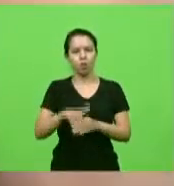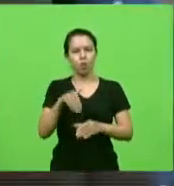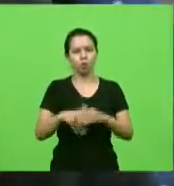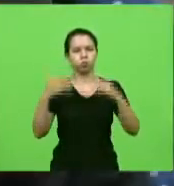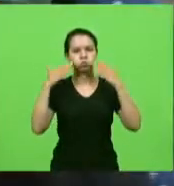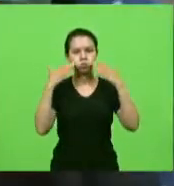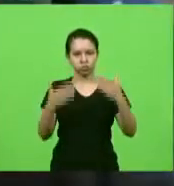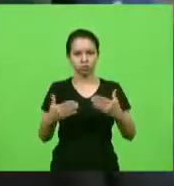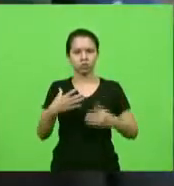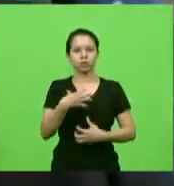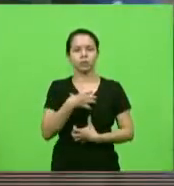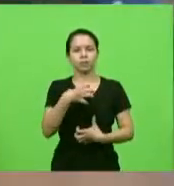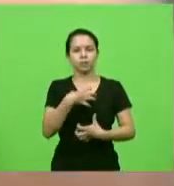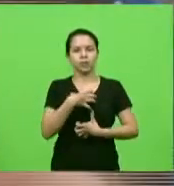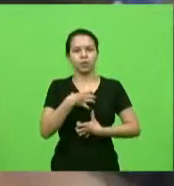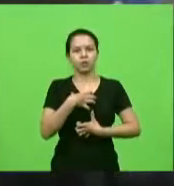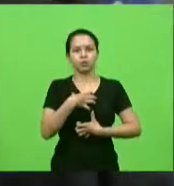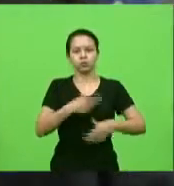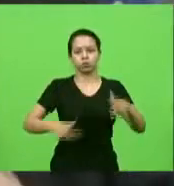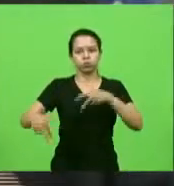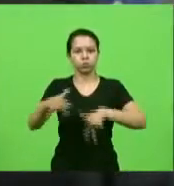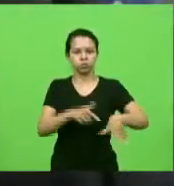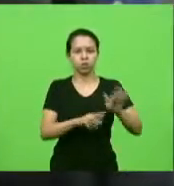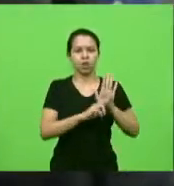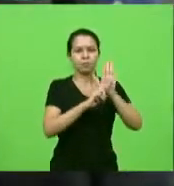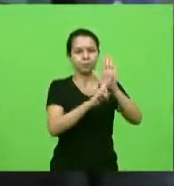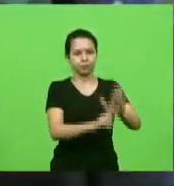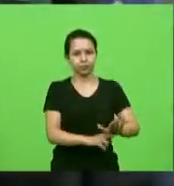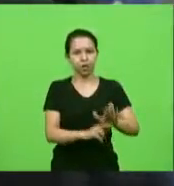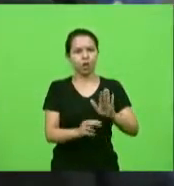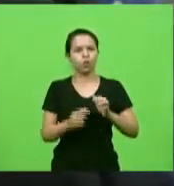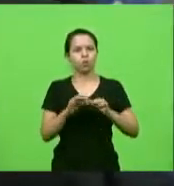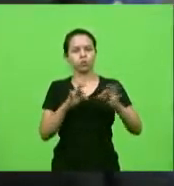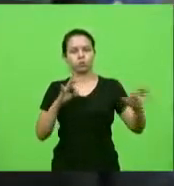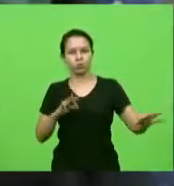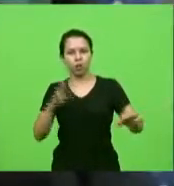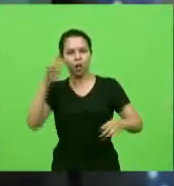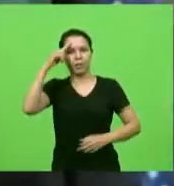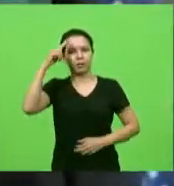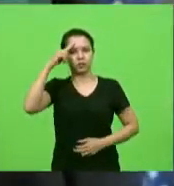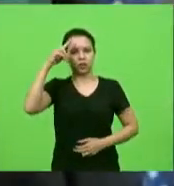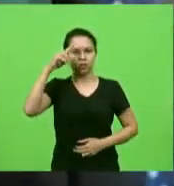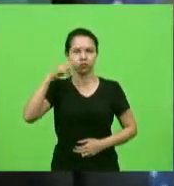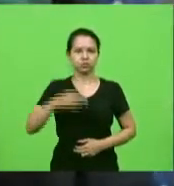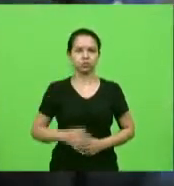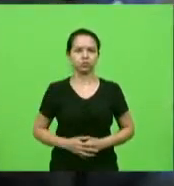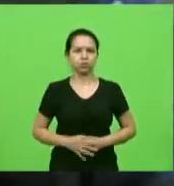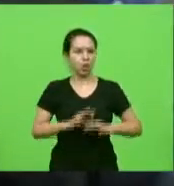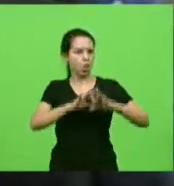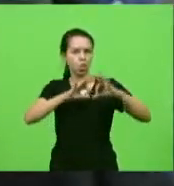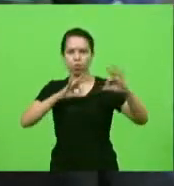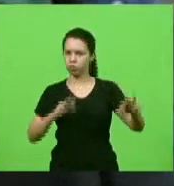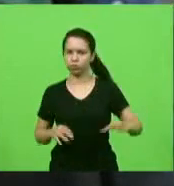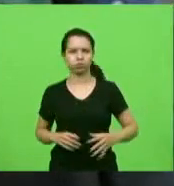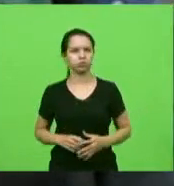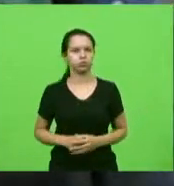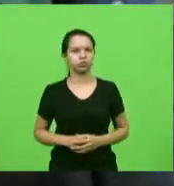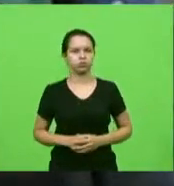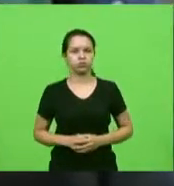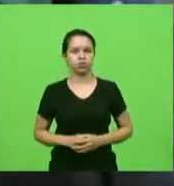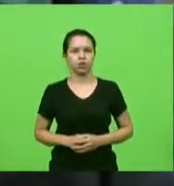sentimento coletivo dos meus representados, estando longe, muito longe do absurdo e da imaginação. Este